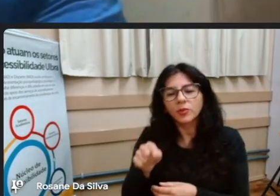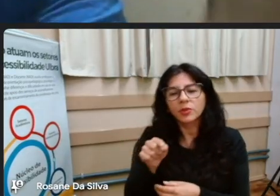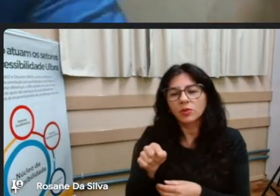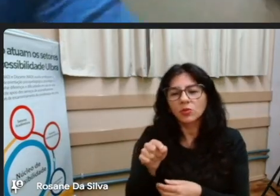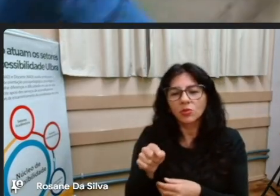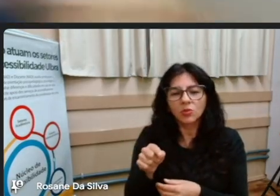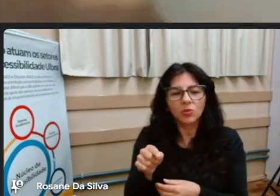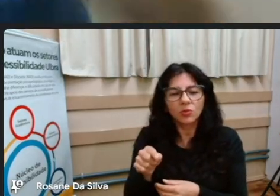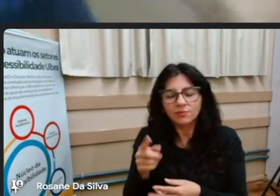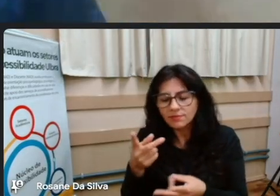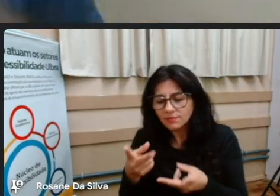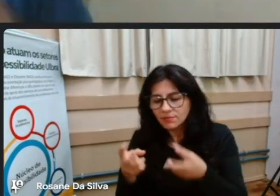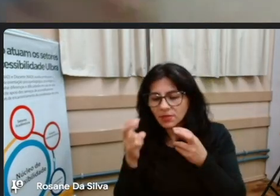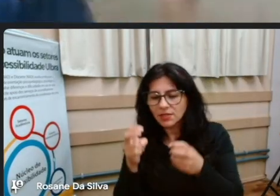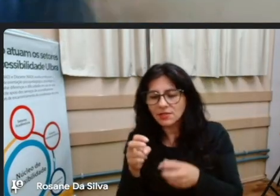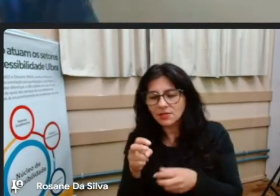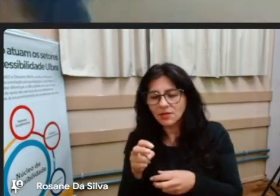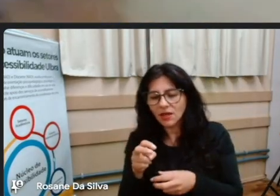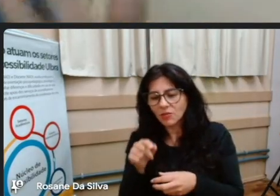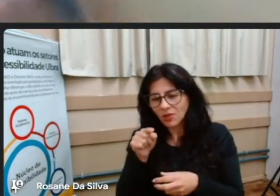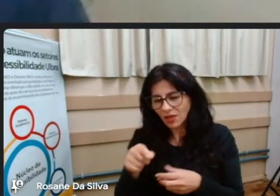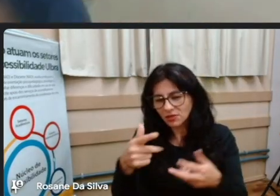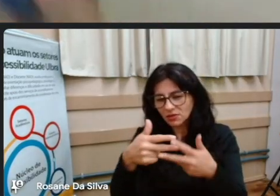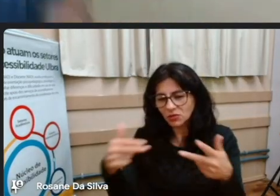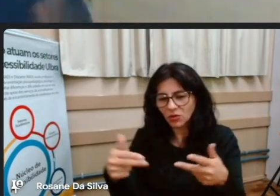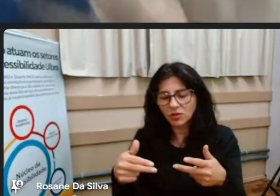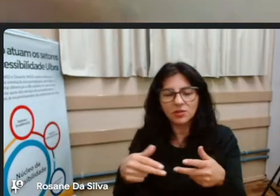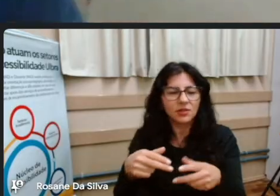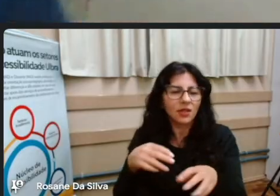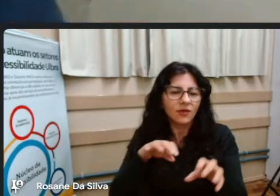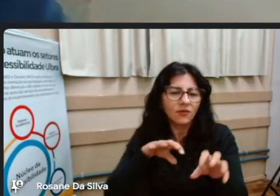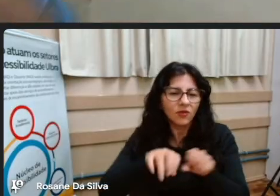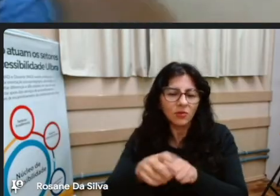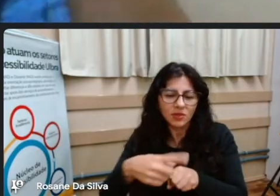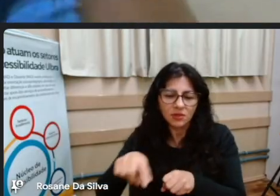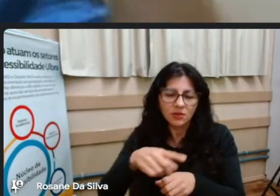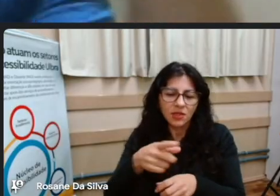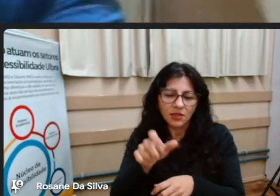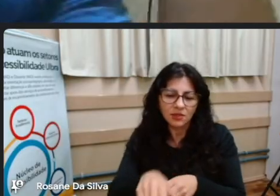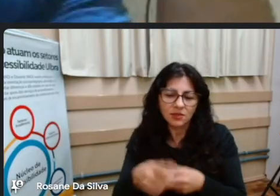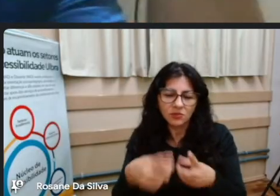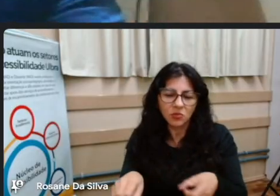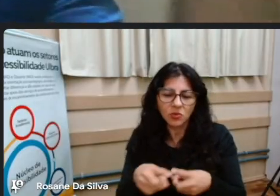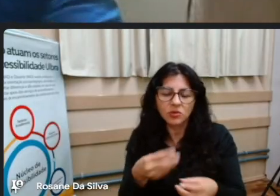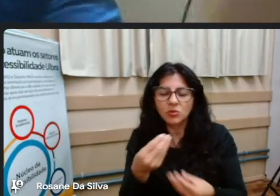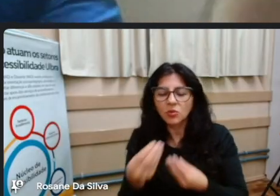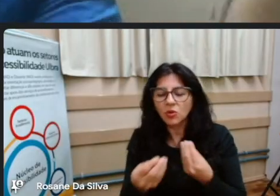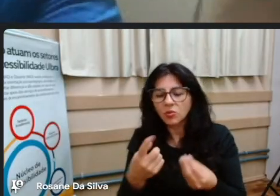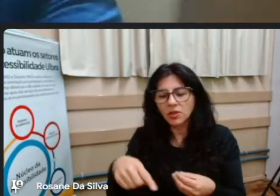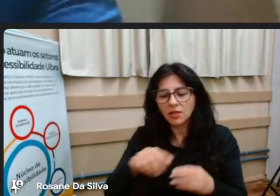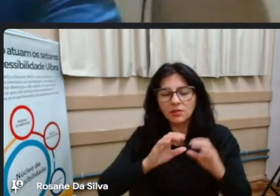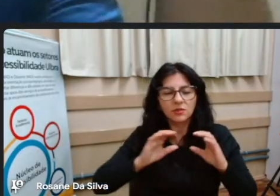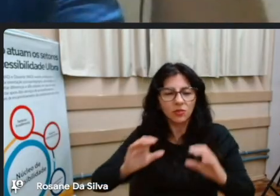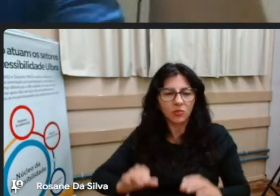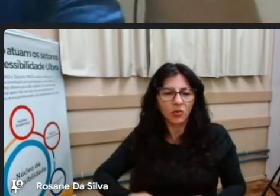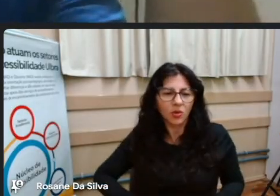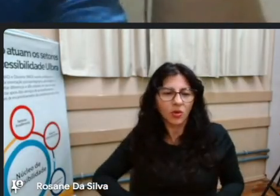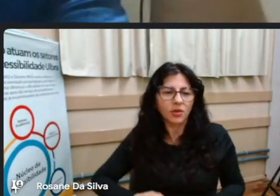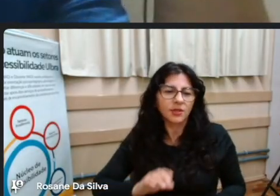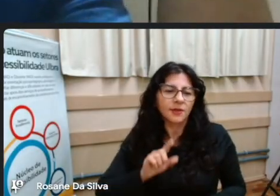isso então eu queria saber como é que tu como é que tu percebe isso na formação desses músicos né como eles se comportam com esse